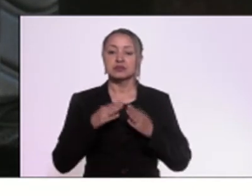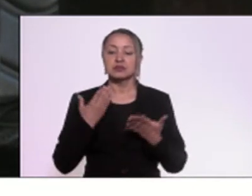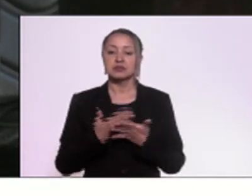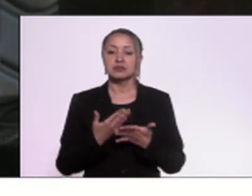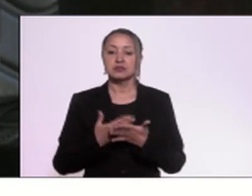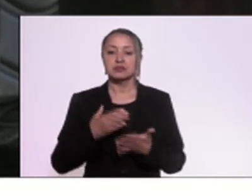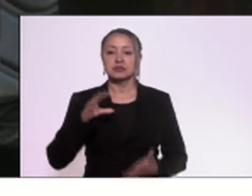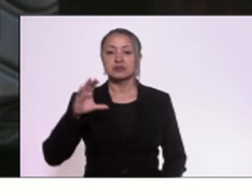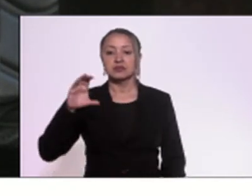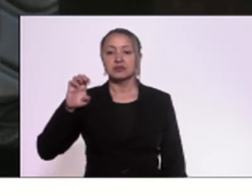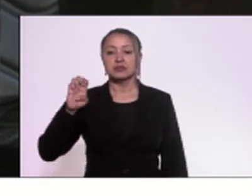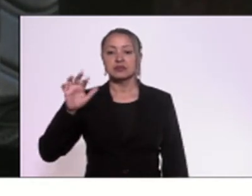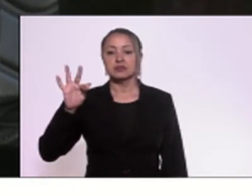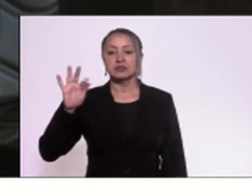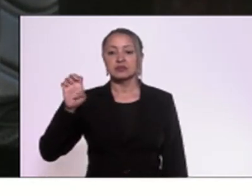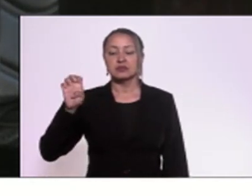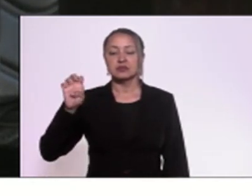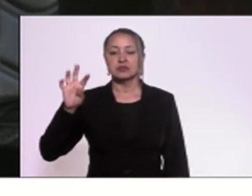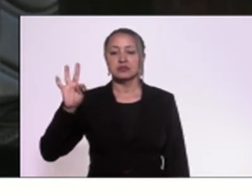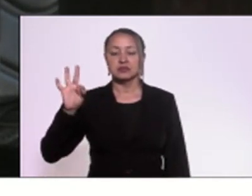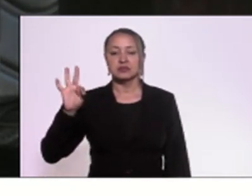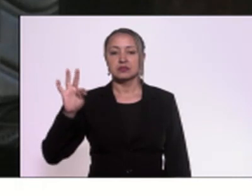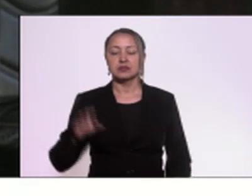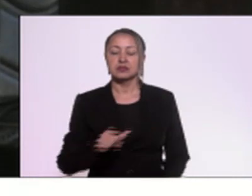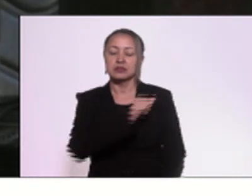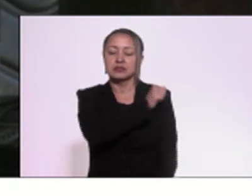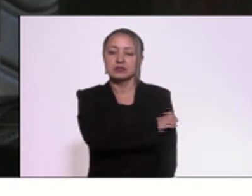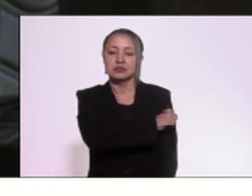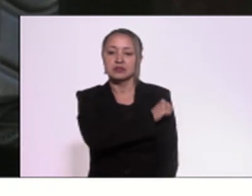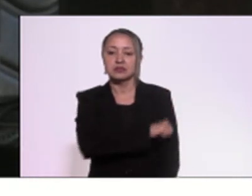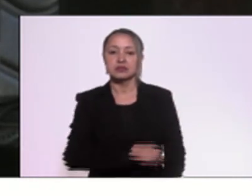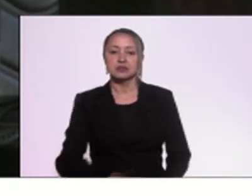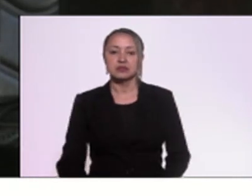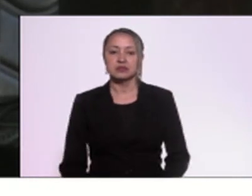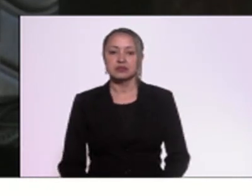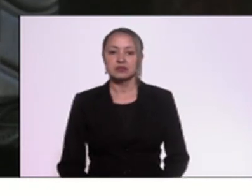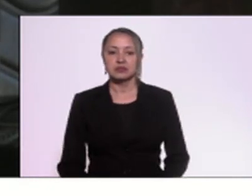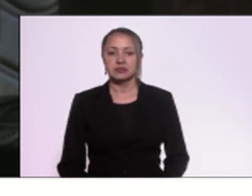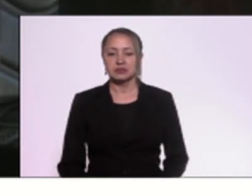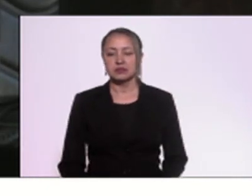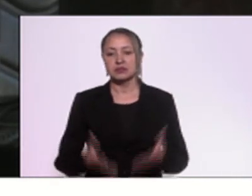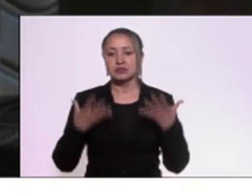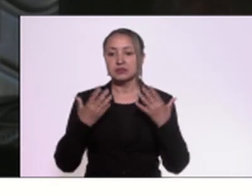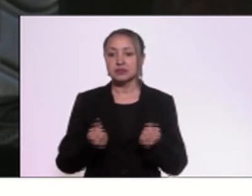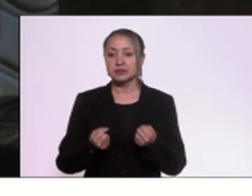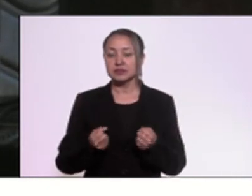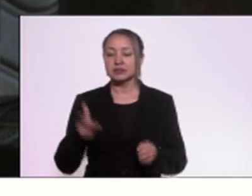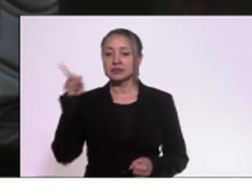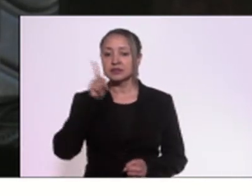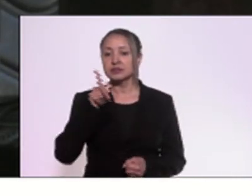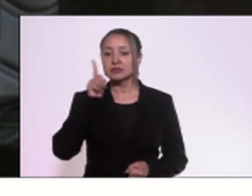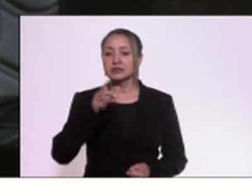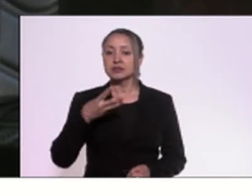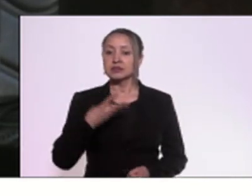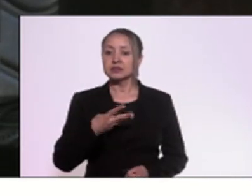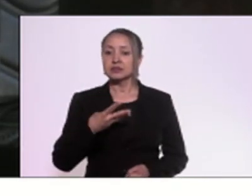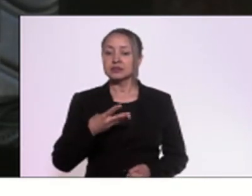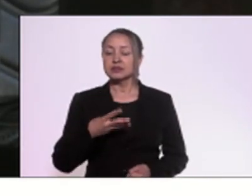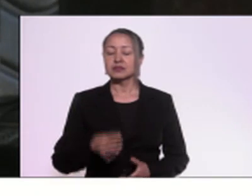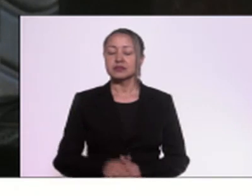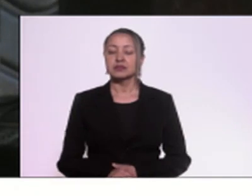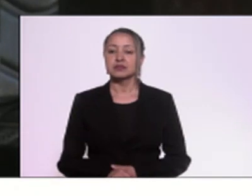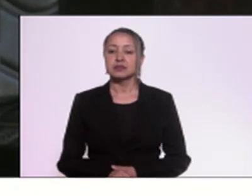do nosso principal lutador, do nosso sonhador.